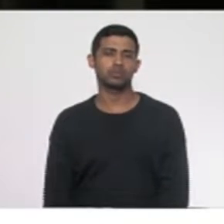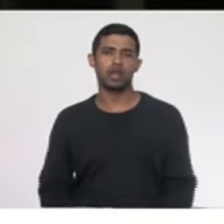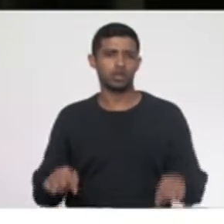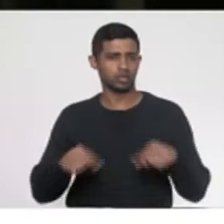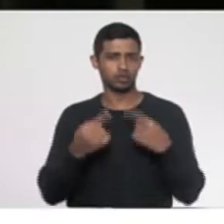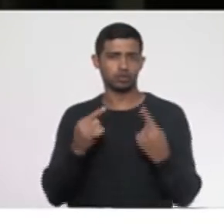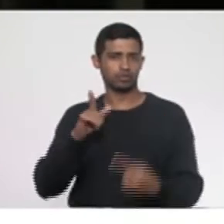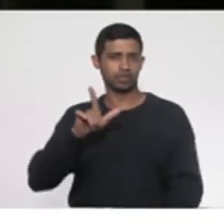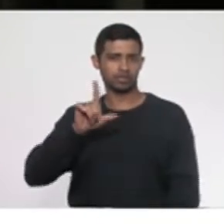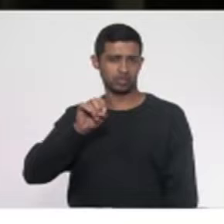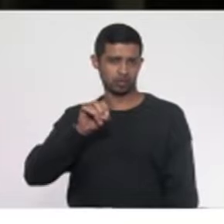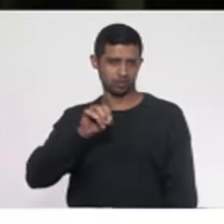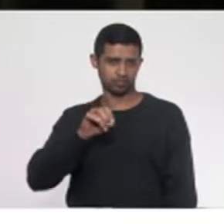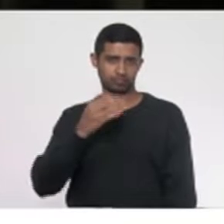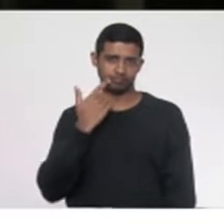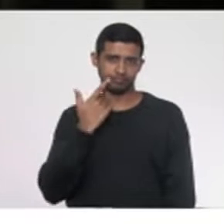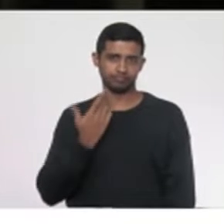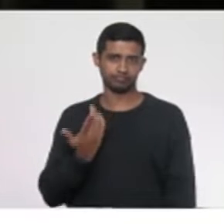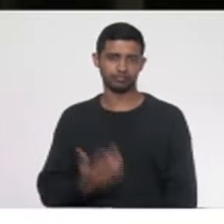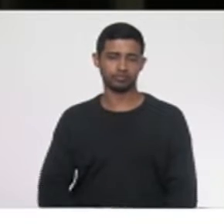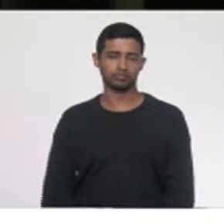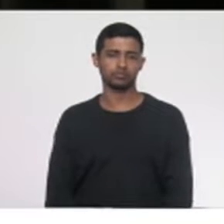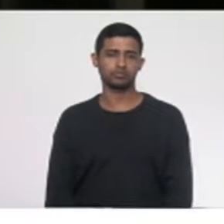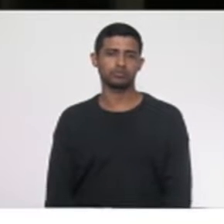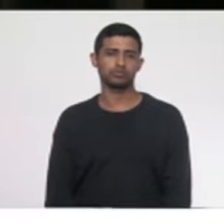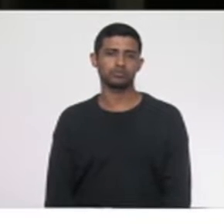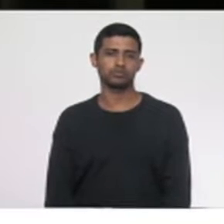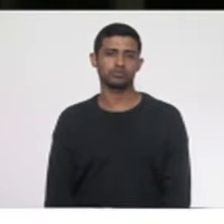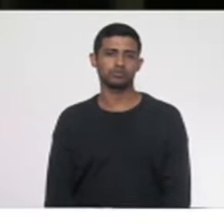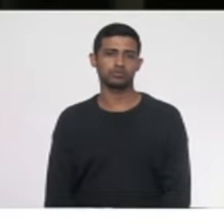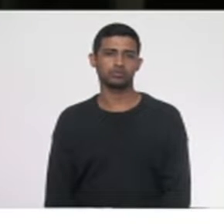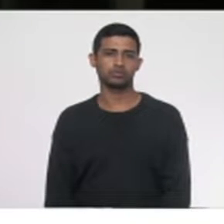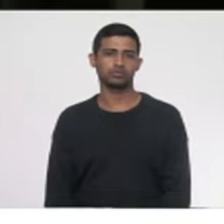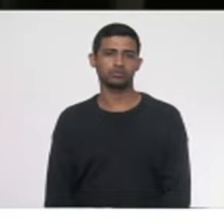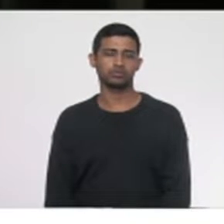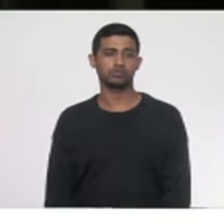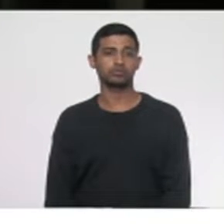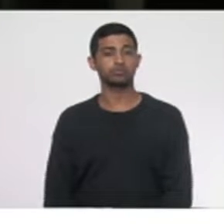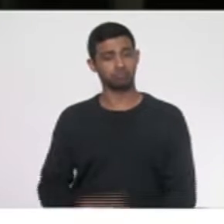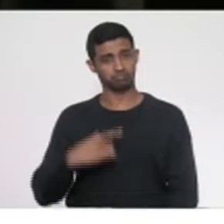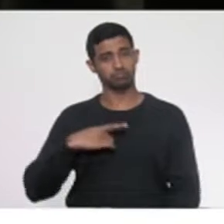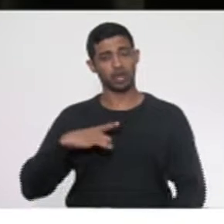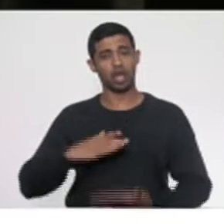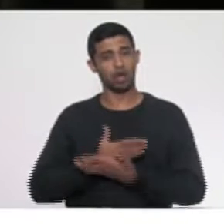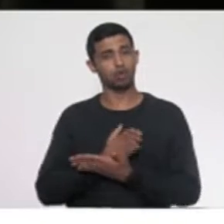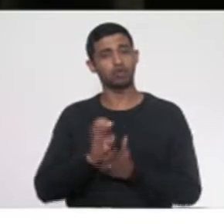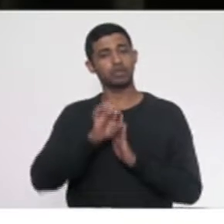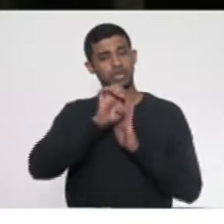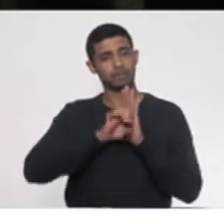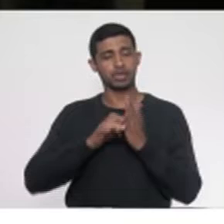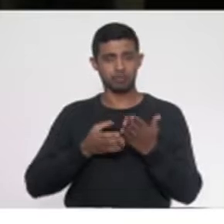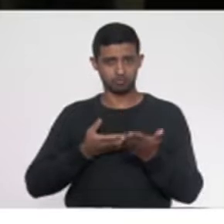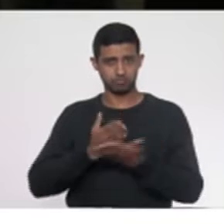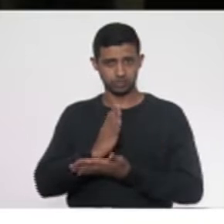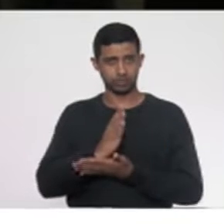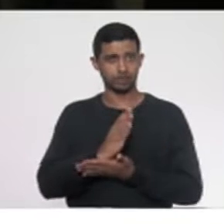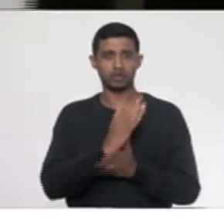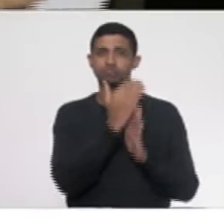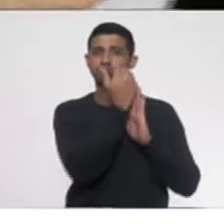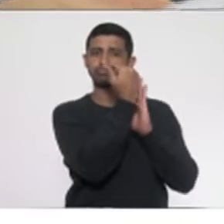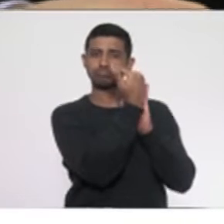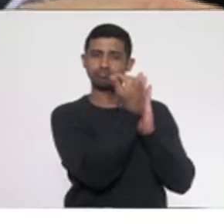LDO. Então, em relação a emendas aprovadas, deputado Rodrigo Marinho,